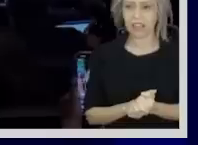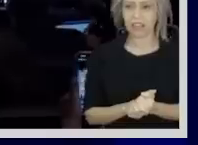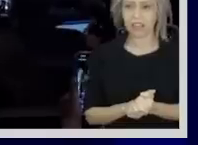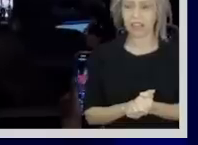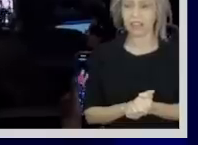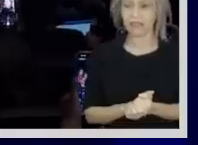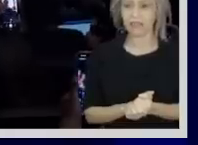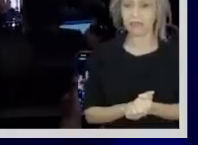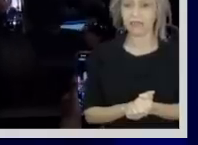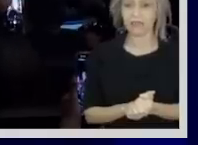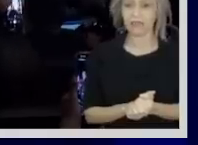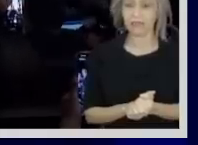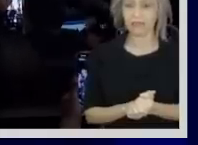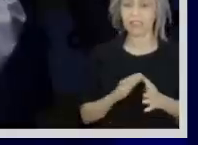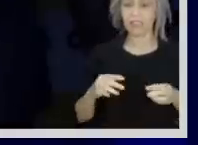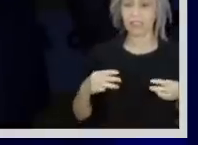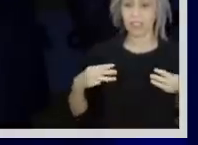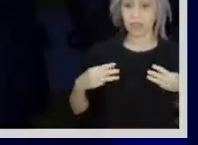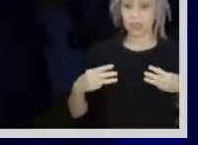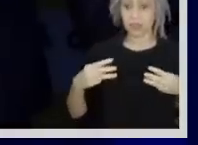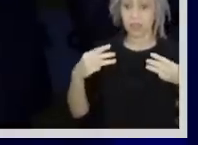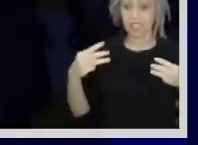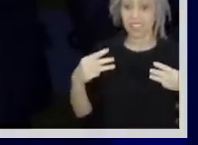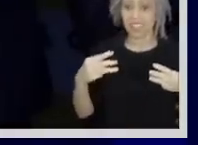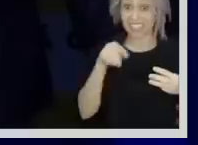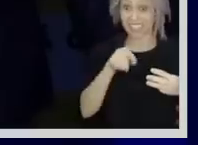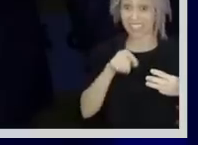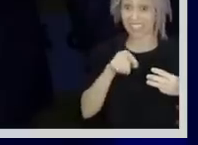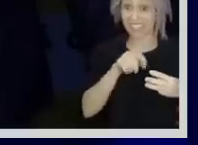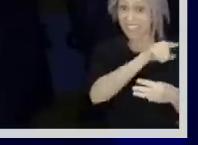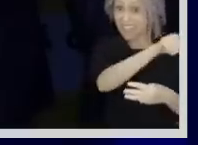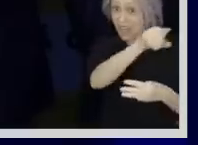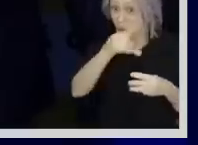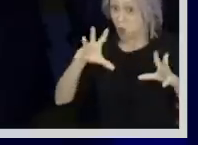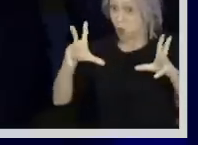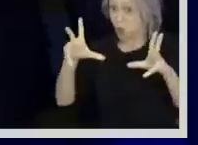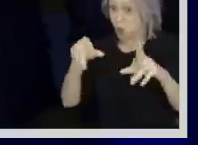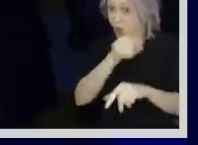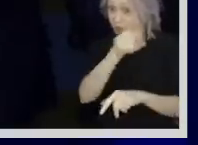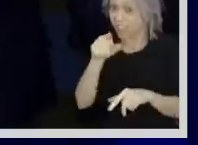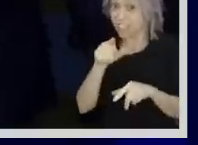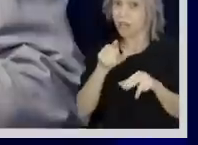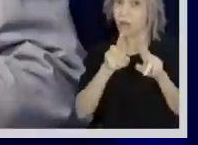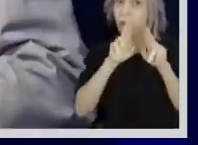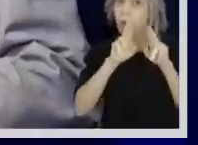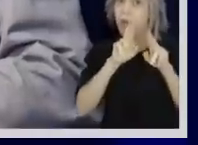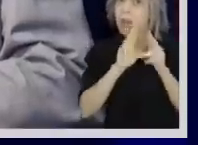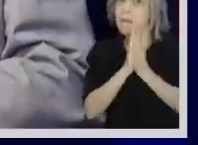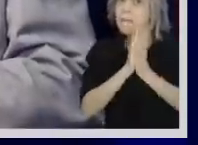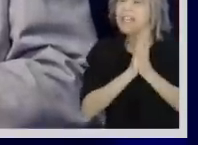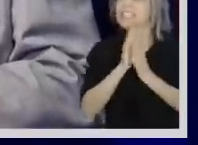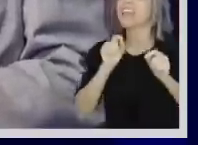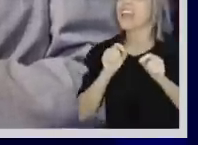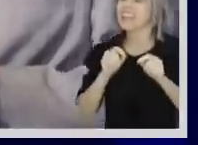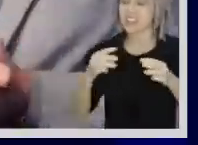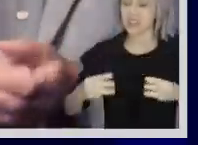aí muito fisiológicos, aqueles partidos que se adequam e sempre estão participando do governo. Quer completar, Daniela? Olha, Rodolfo,